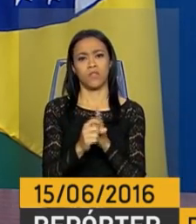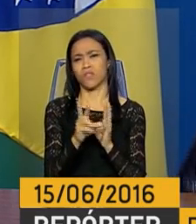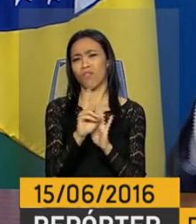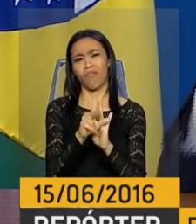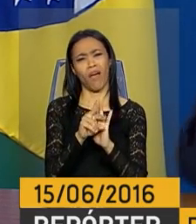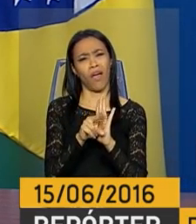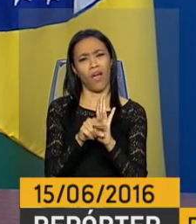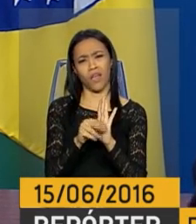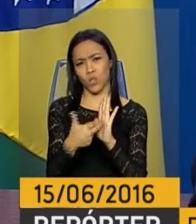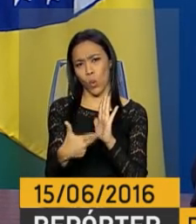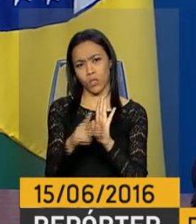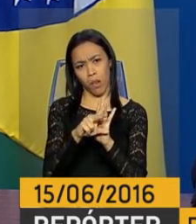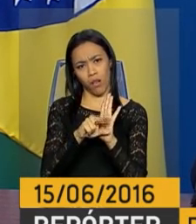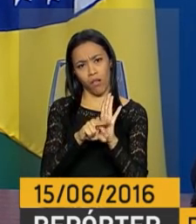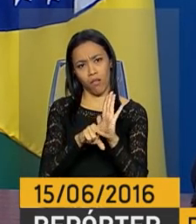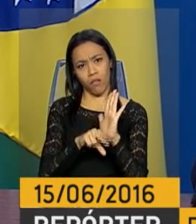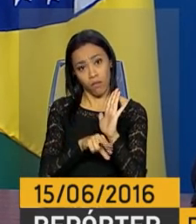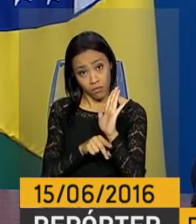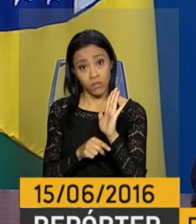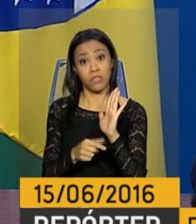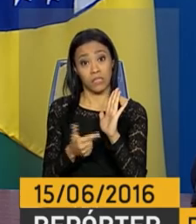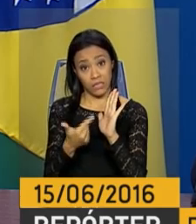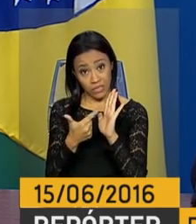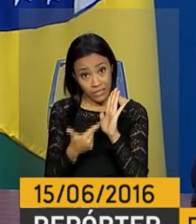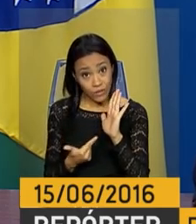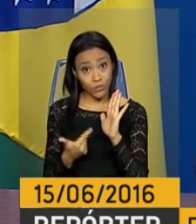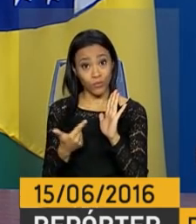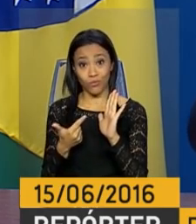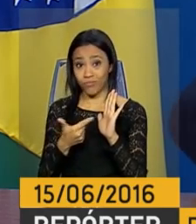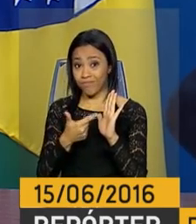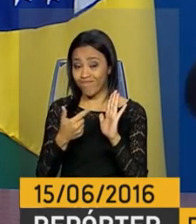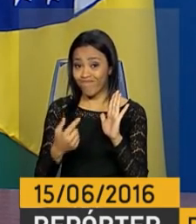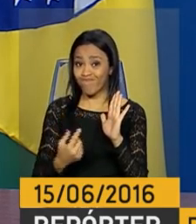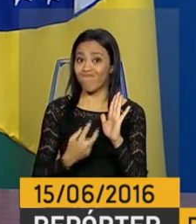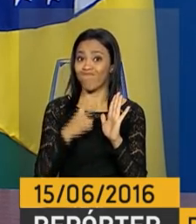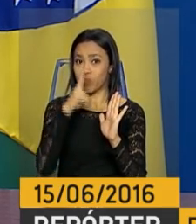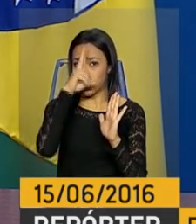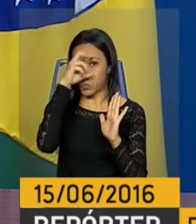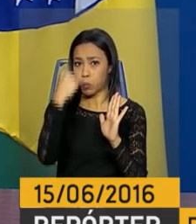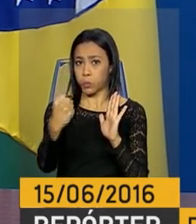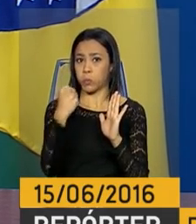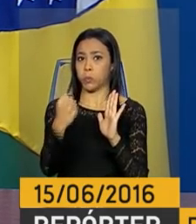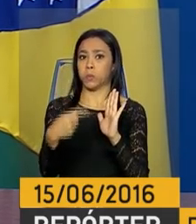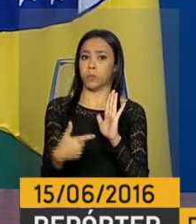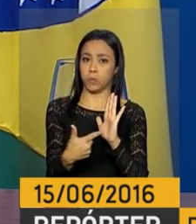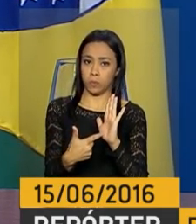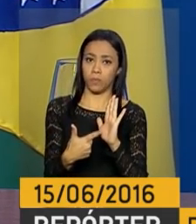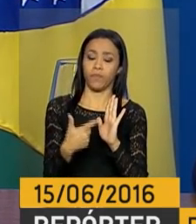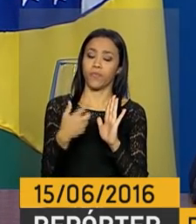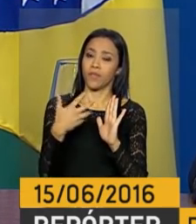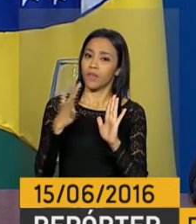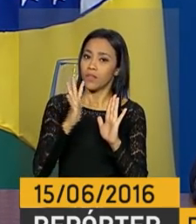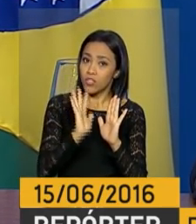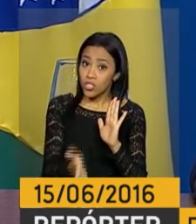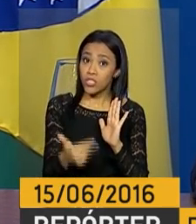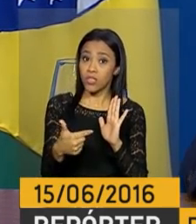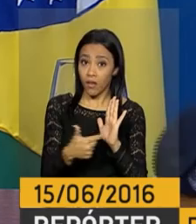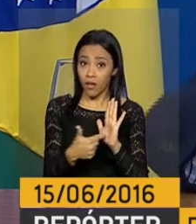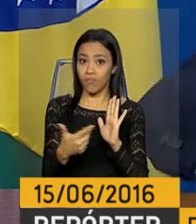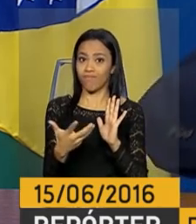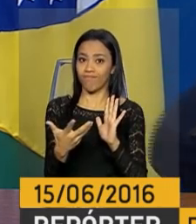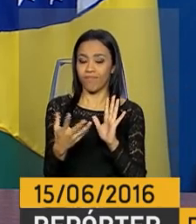série de coisas são valores, são eh medidas muito fortes eh que em si já asseguram a